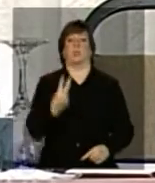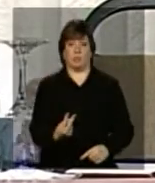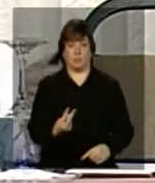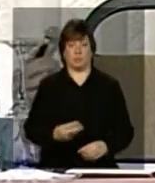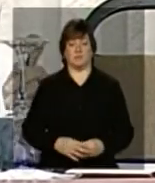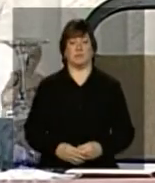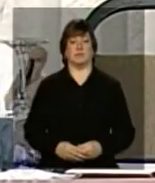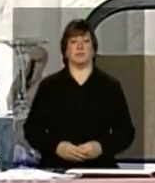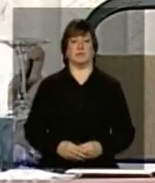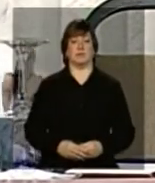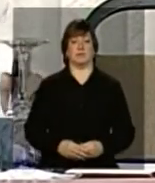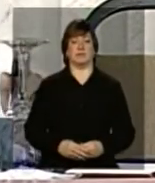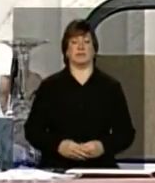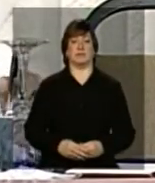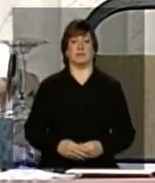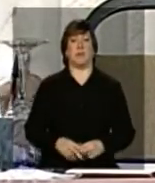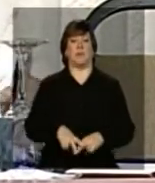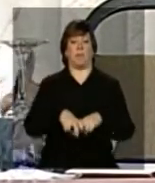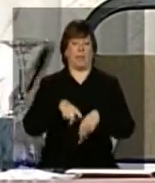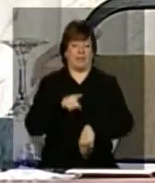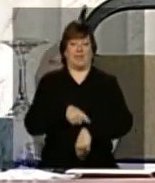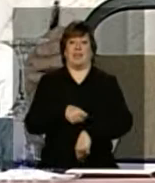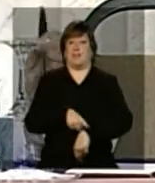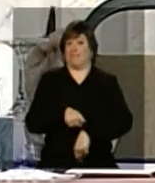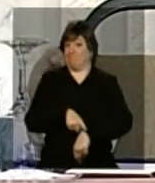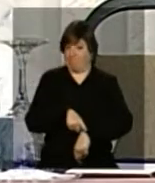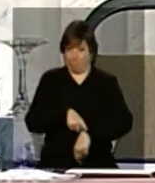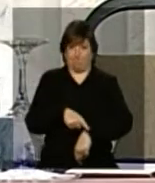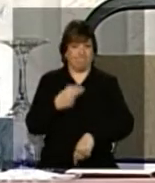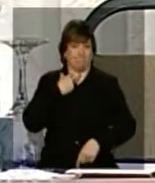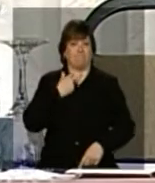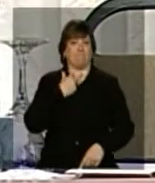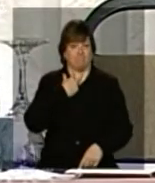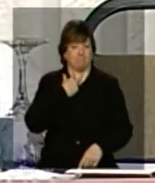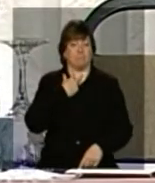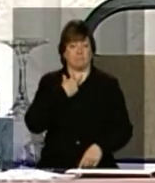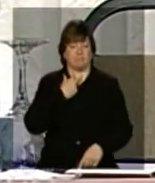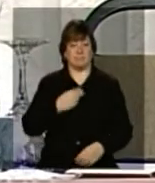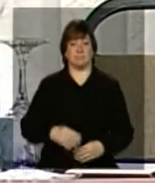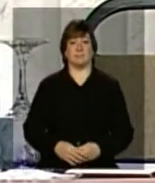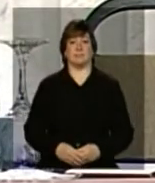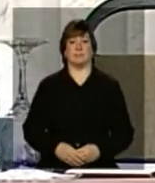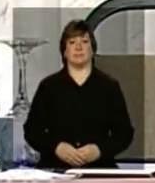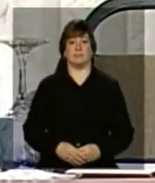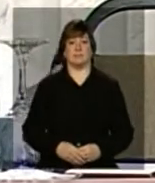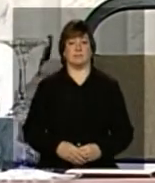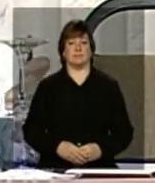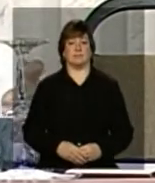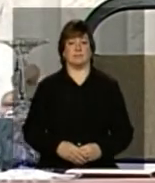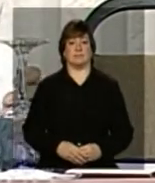é? Por causa do tempo mesmo, né? Não dava. E